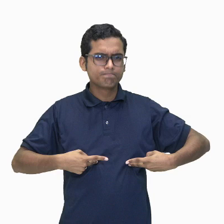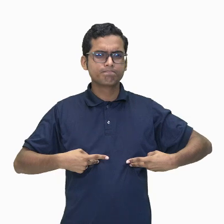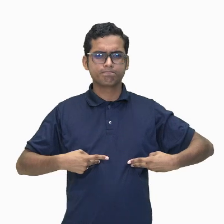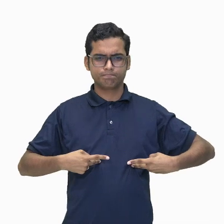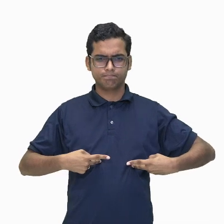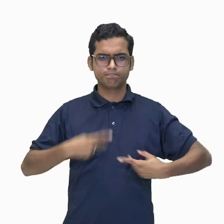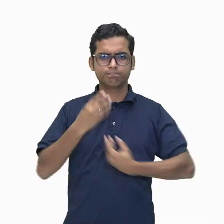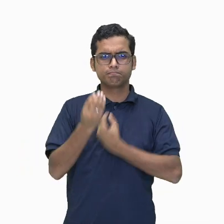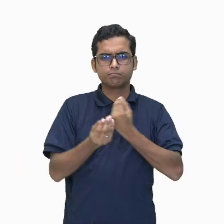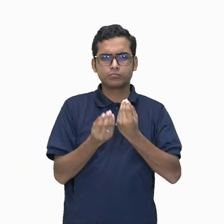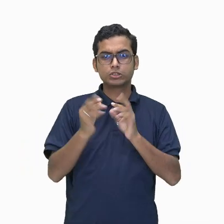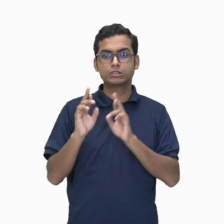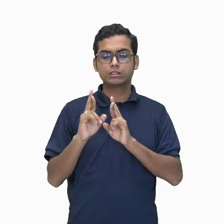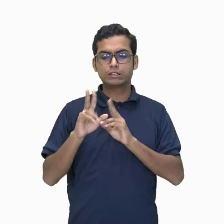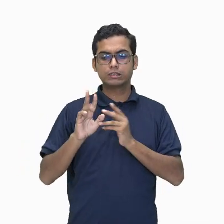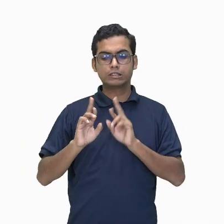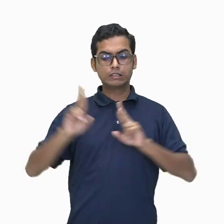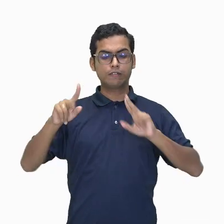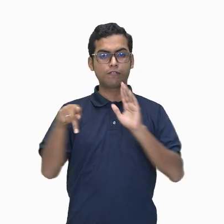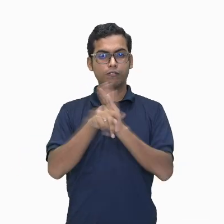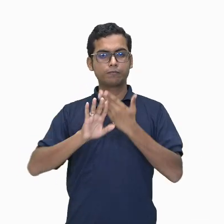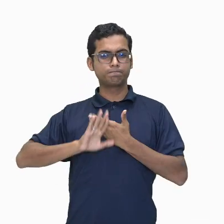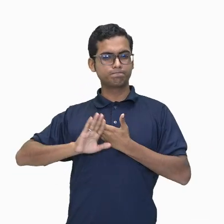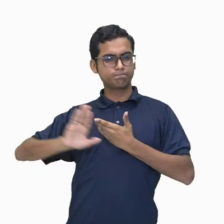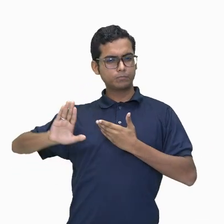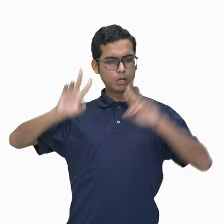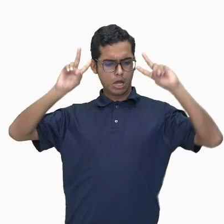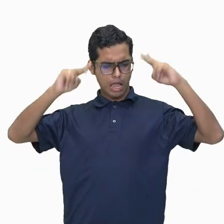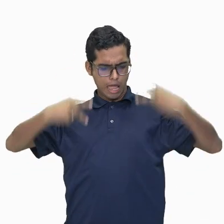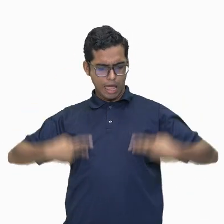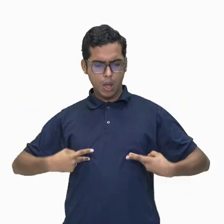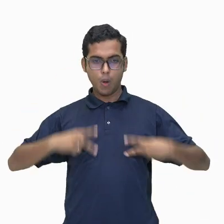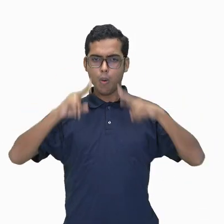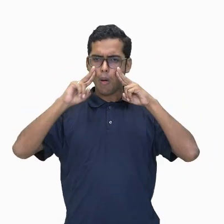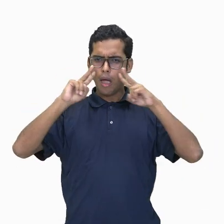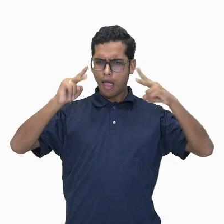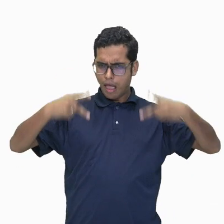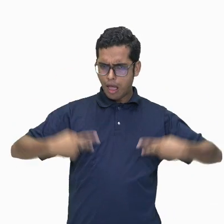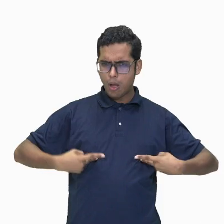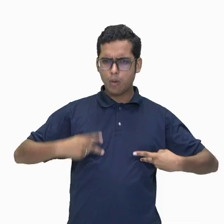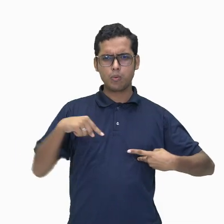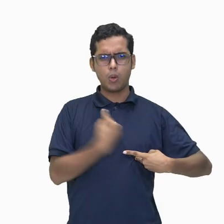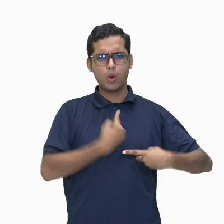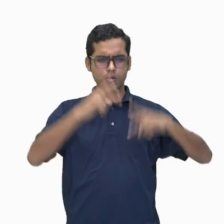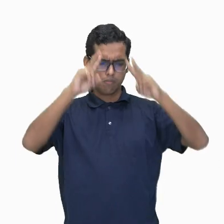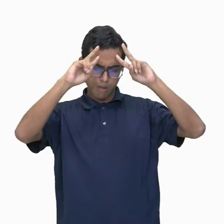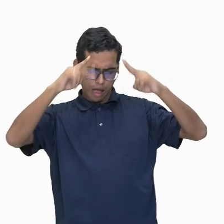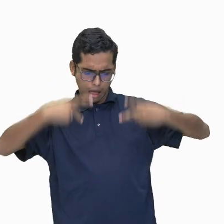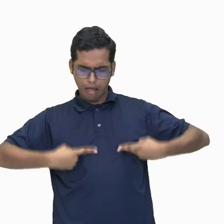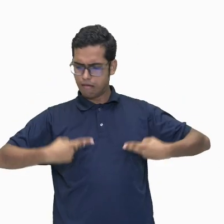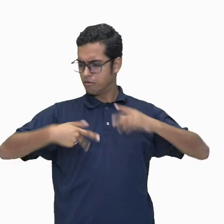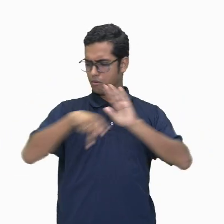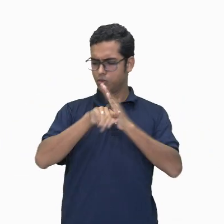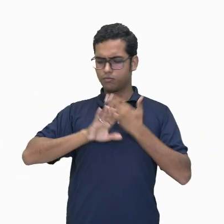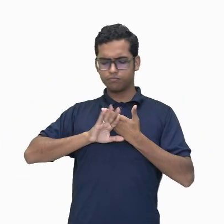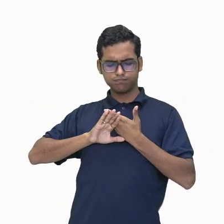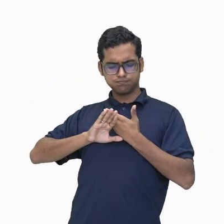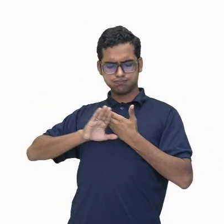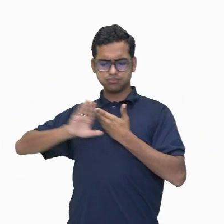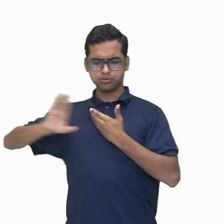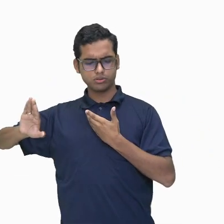justo e o que não é. Então, sair um pouco do nosso ego nos faz ser mais justos com as pessoas. Isso na